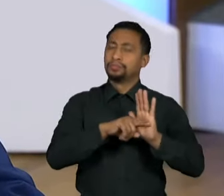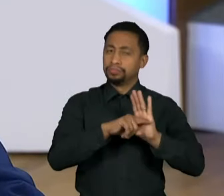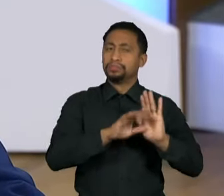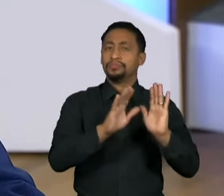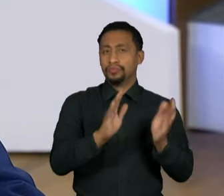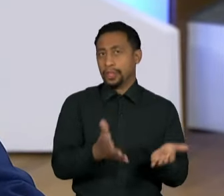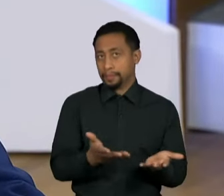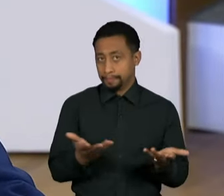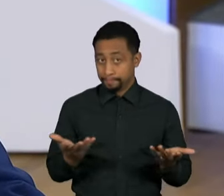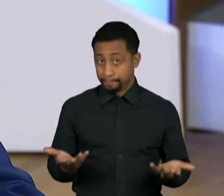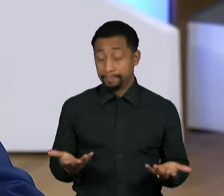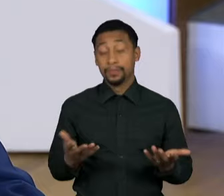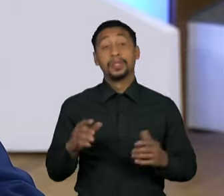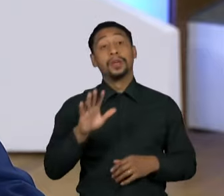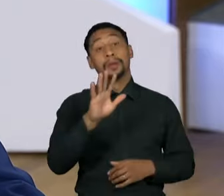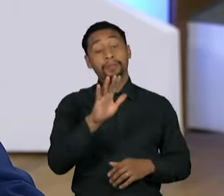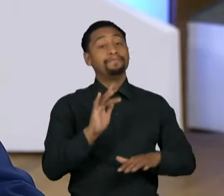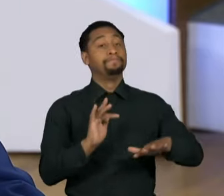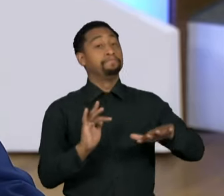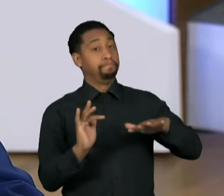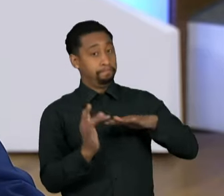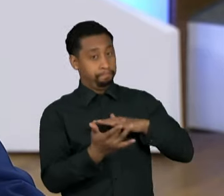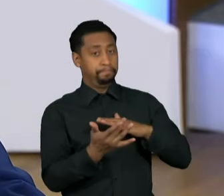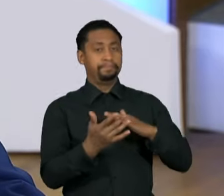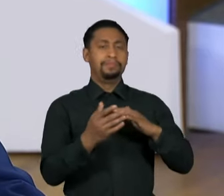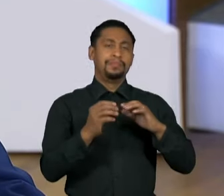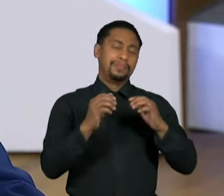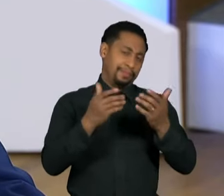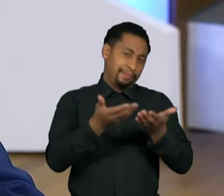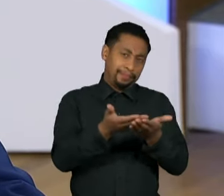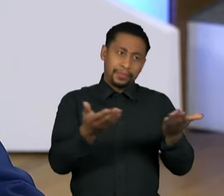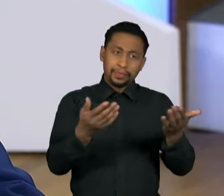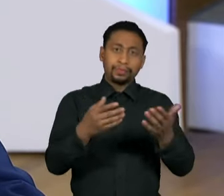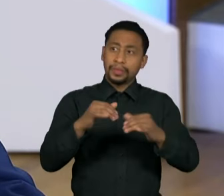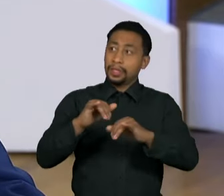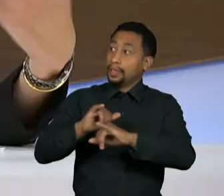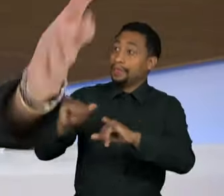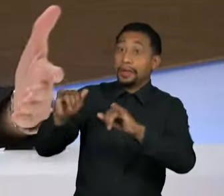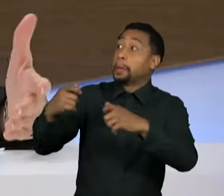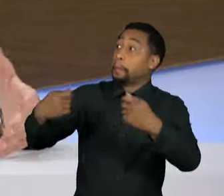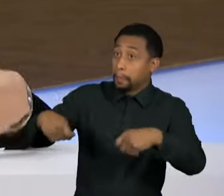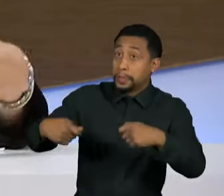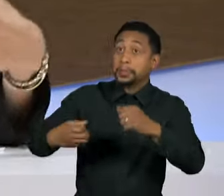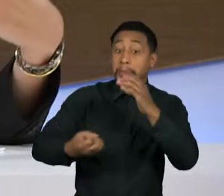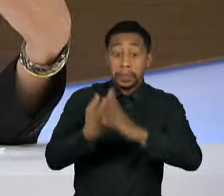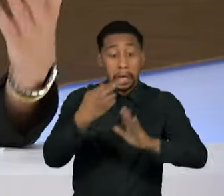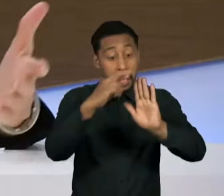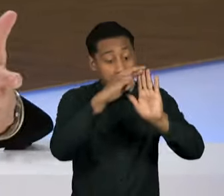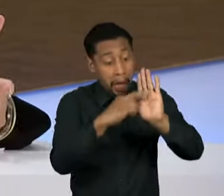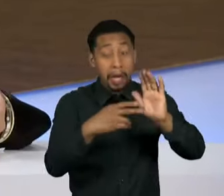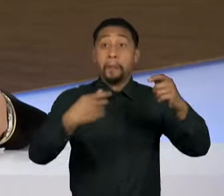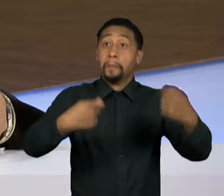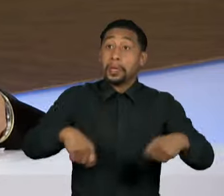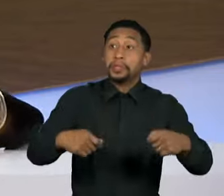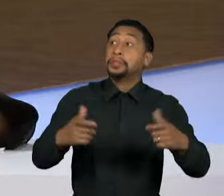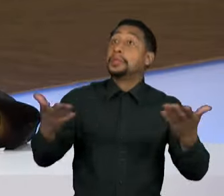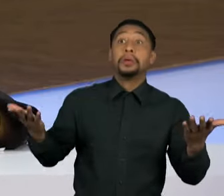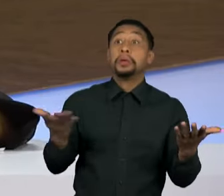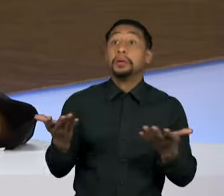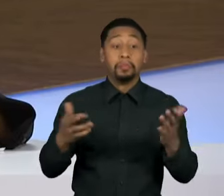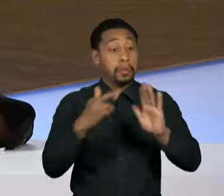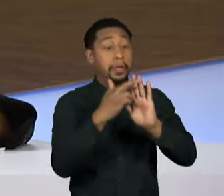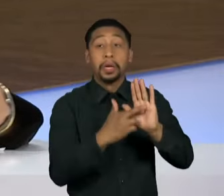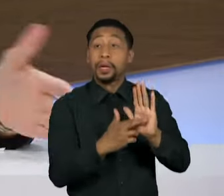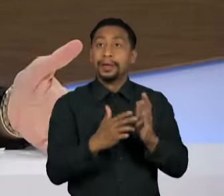Sim. As plataformas dizem o tempo todo que elas precisam ser reguladas. Elas falam, nós precisamos ser reguladas, cadê a regulação? Ao